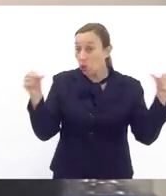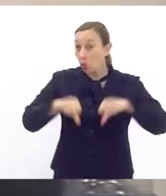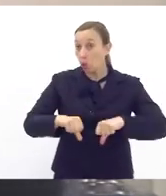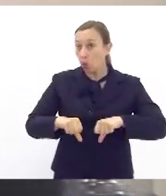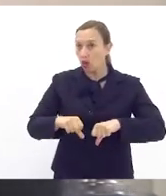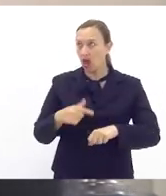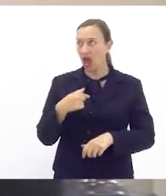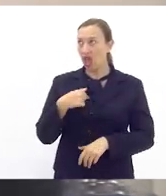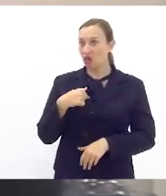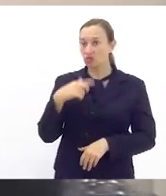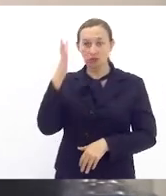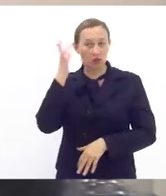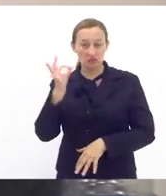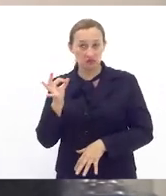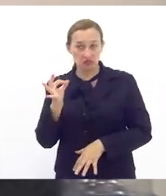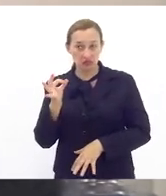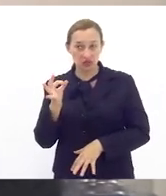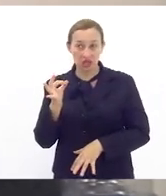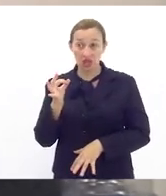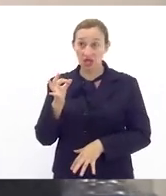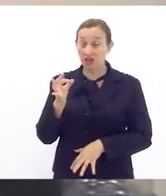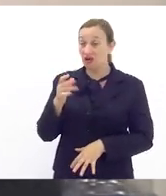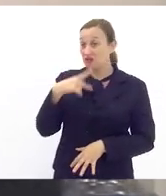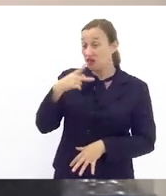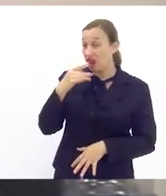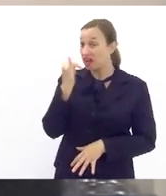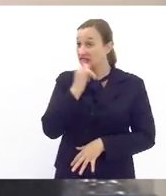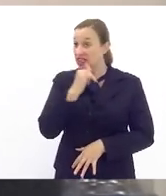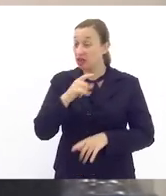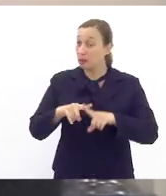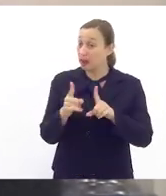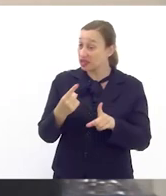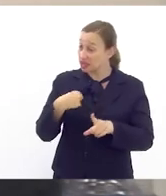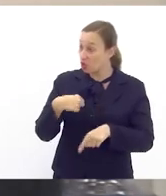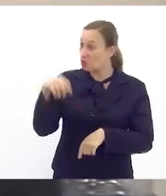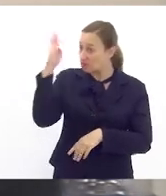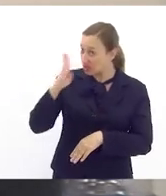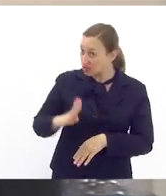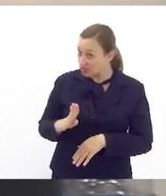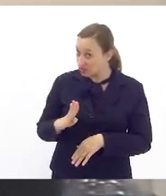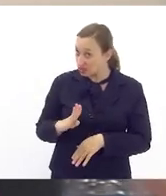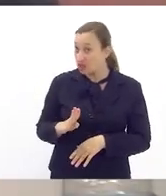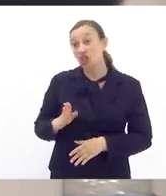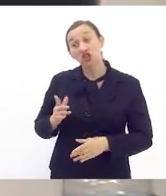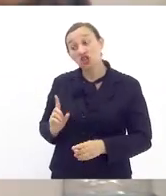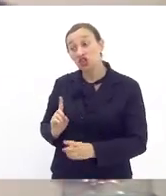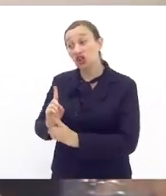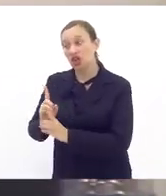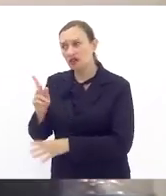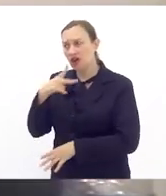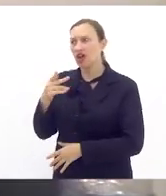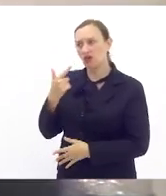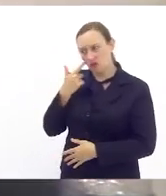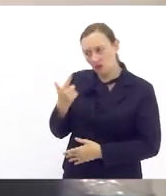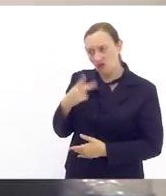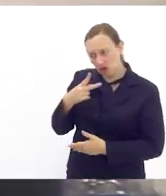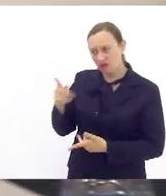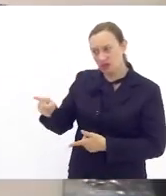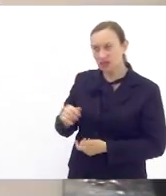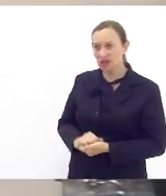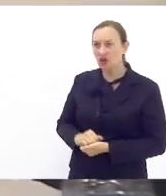não falo italiano mas como bom eh petropolitano brasileiro malandriado cheguei falei meu amigo deixa eu te falar um negócio